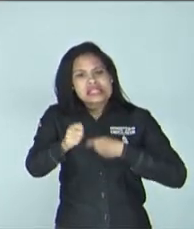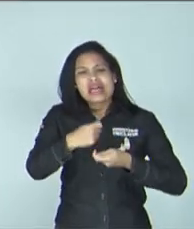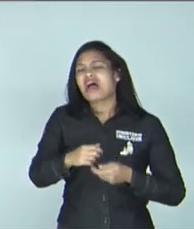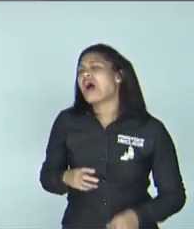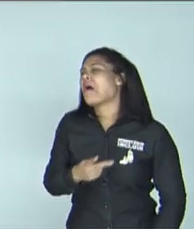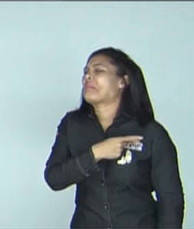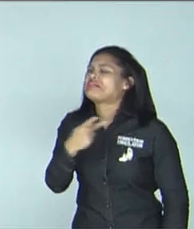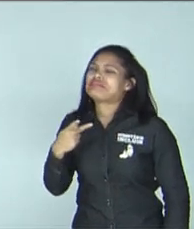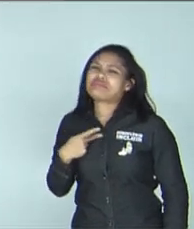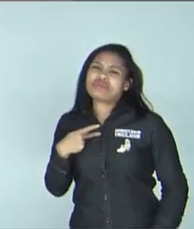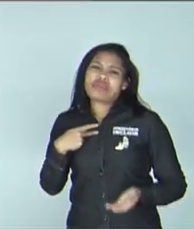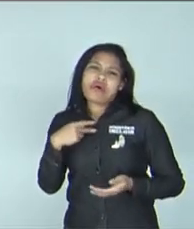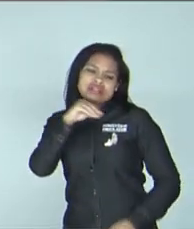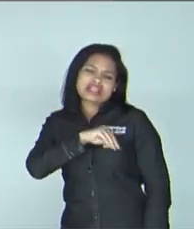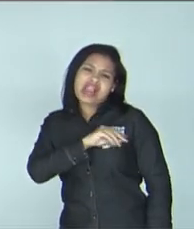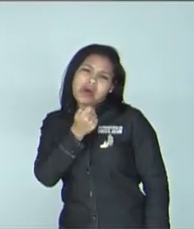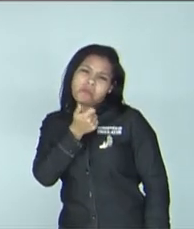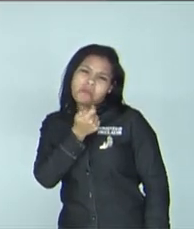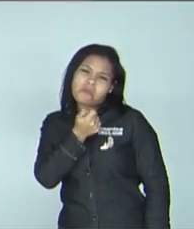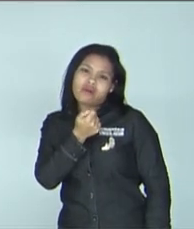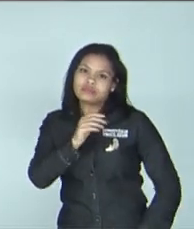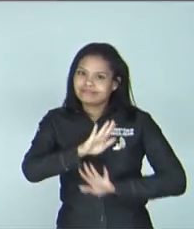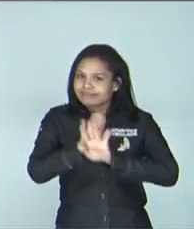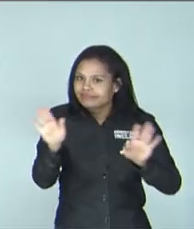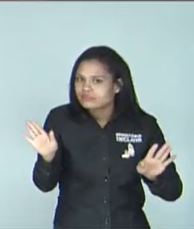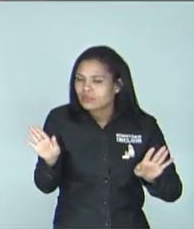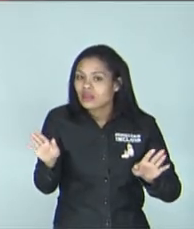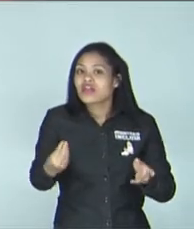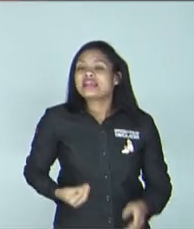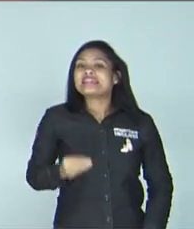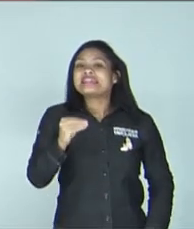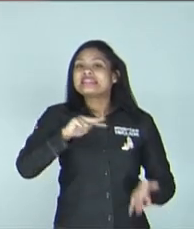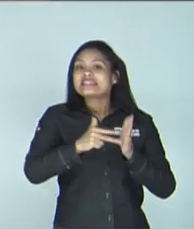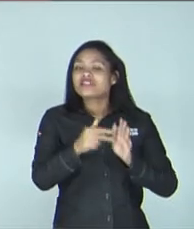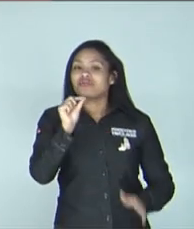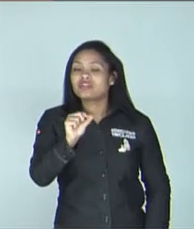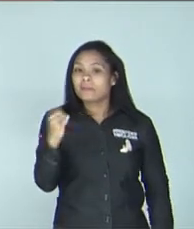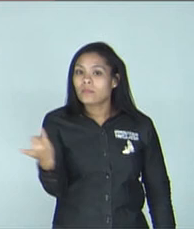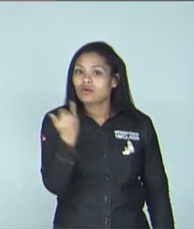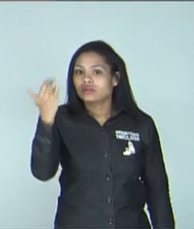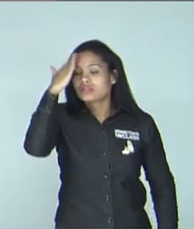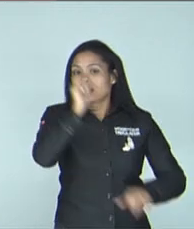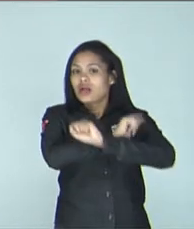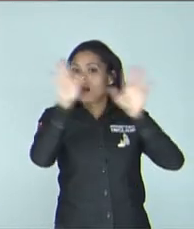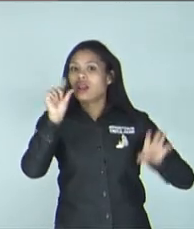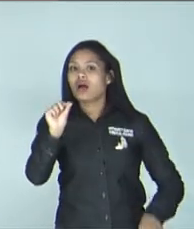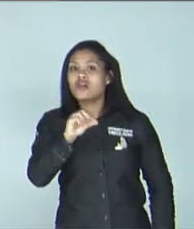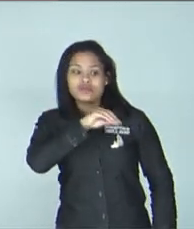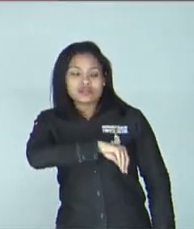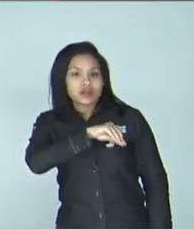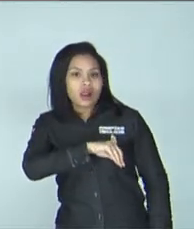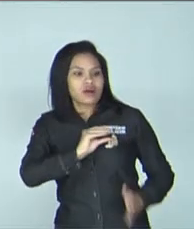mas eu ganhei um pouco não se trata de ganhar pouco ou muito se trata de viver com que tem e tentar fazer algum tipo de